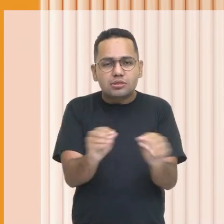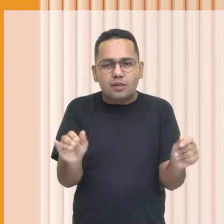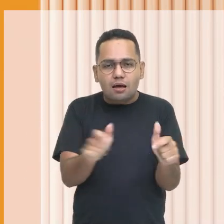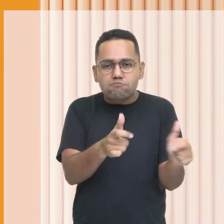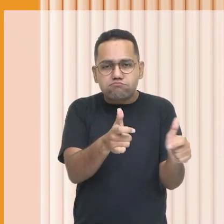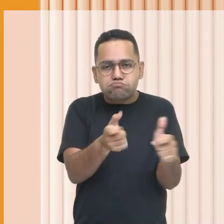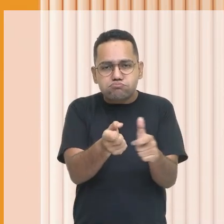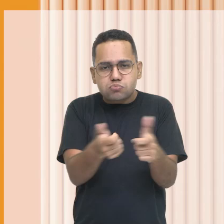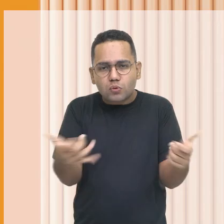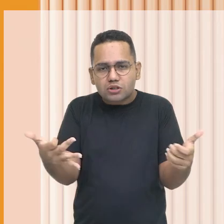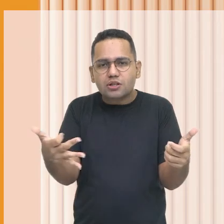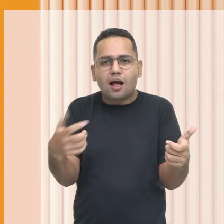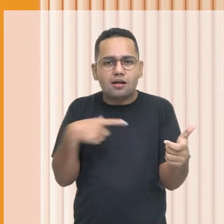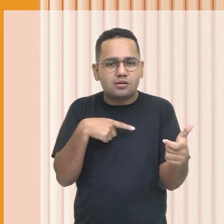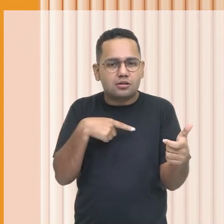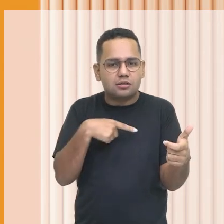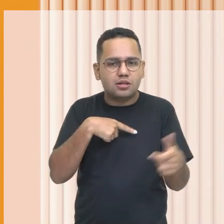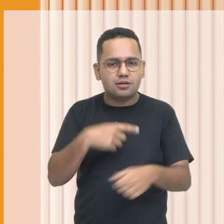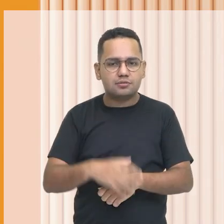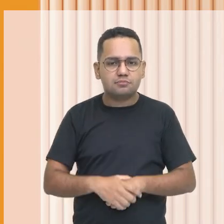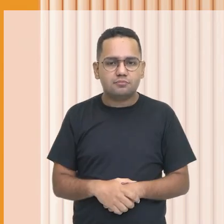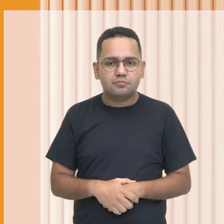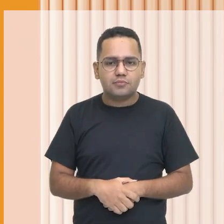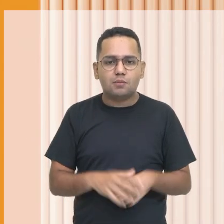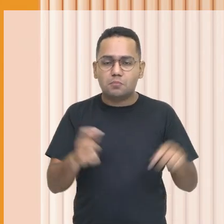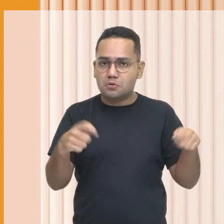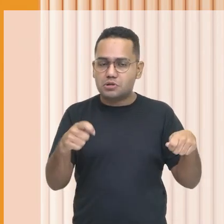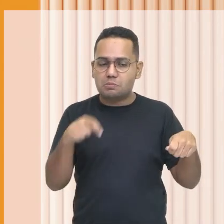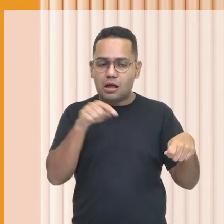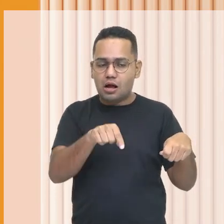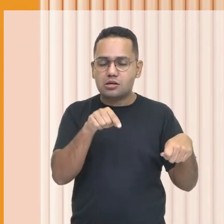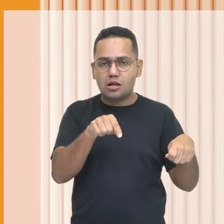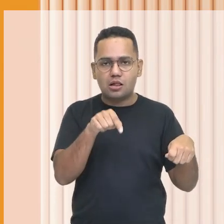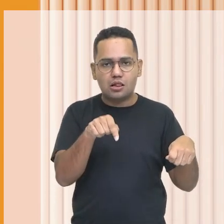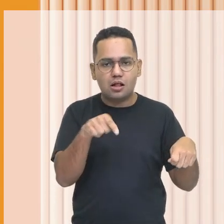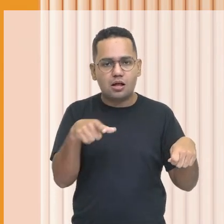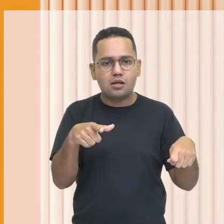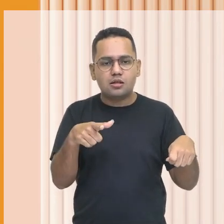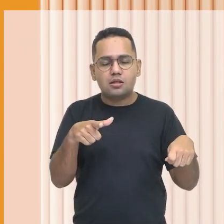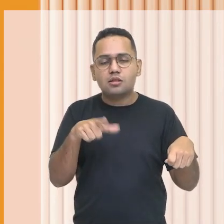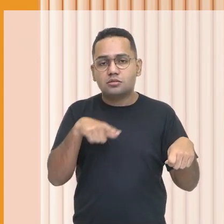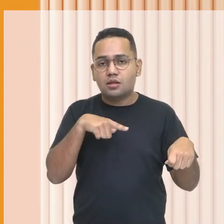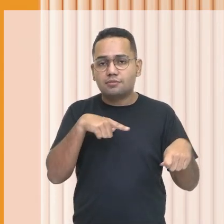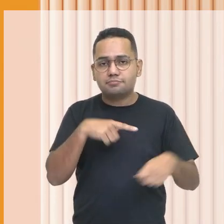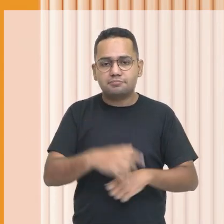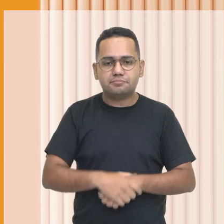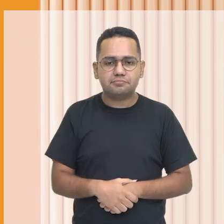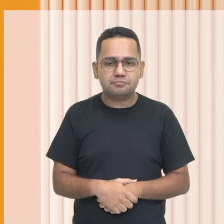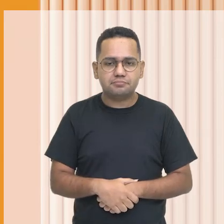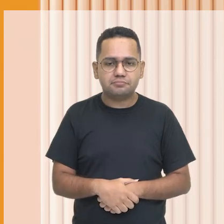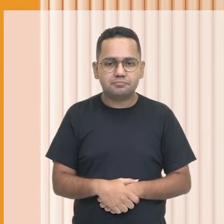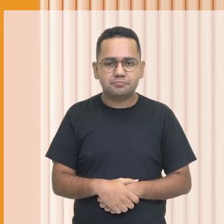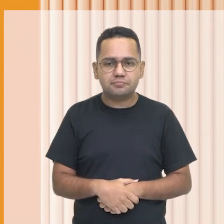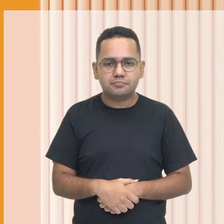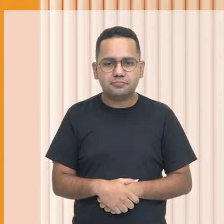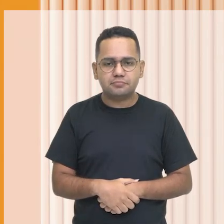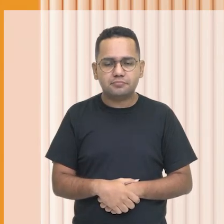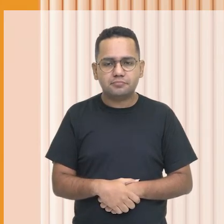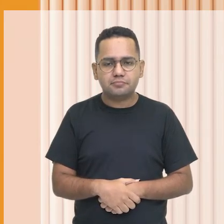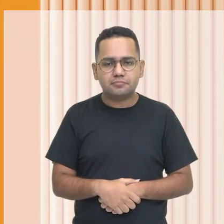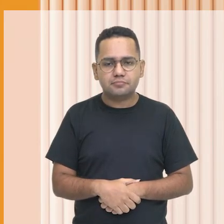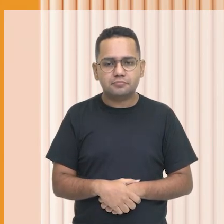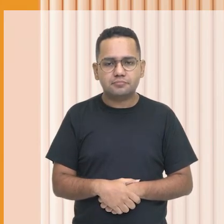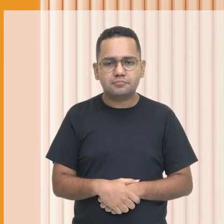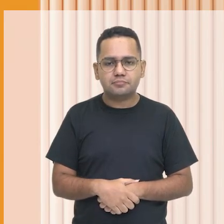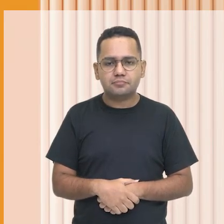ter essa questão de quem pode tê-la, principalmente se você tivesse poder, mas mesmo em 1850, com o